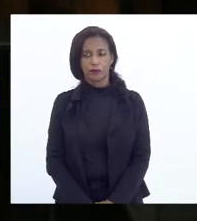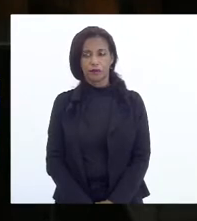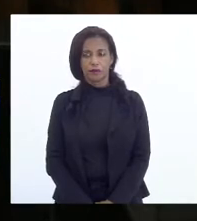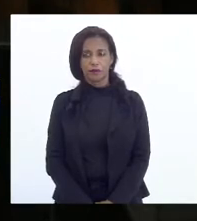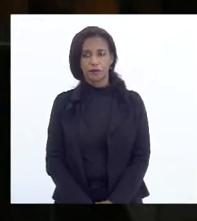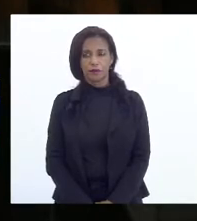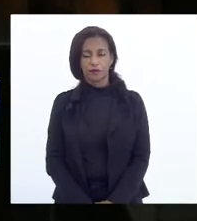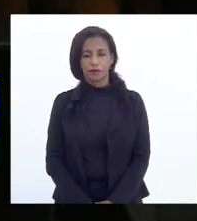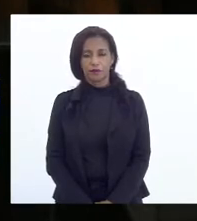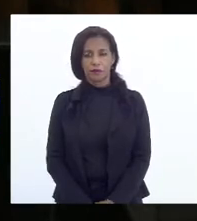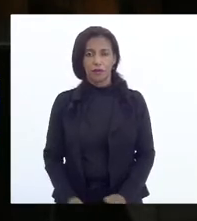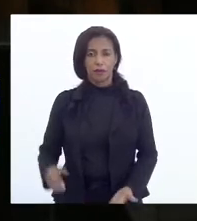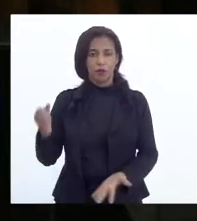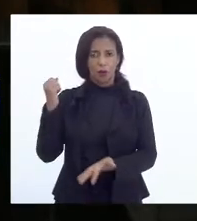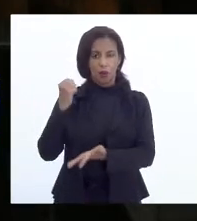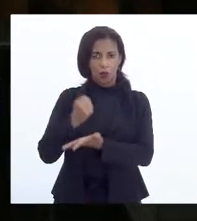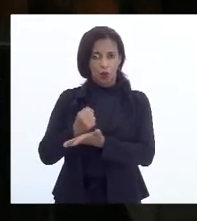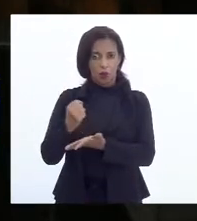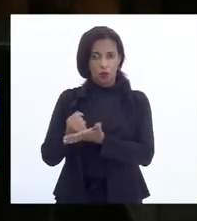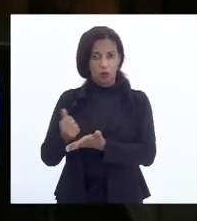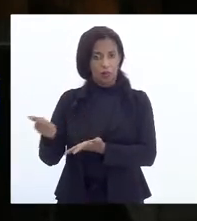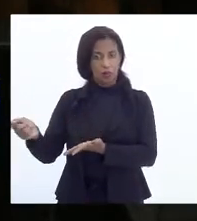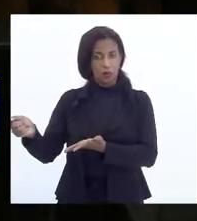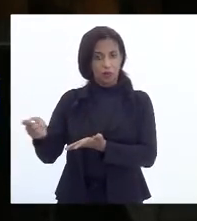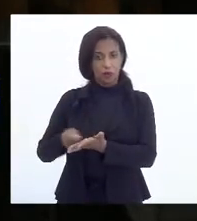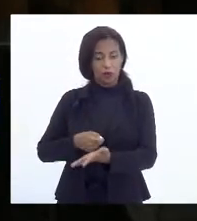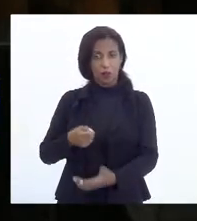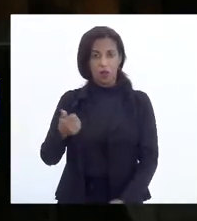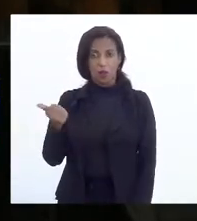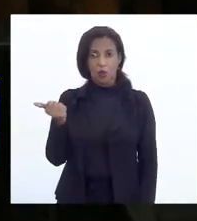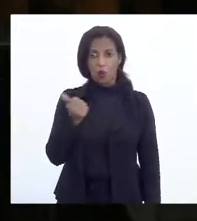o contrato foi assinado em 11/8/21,